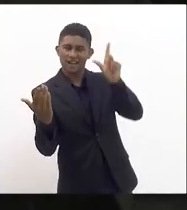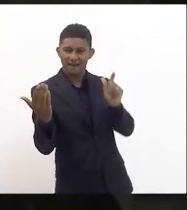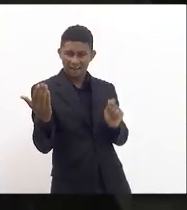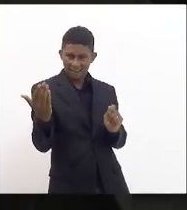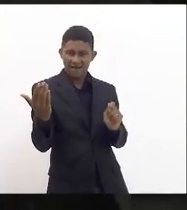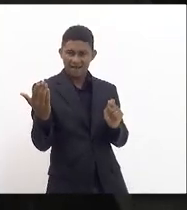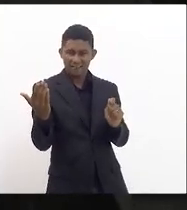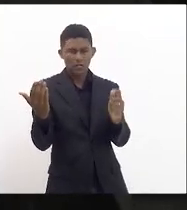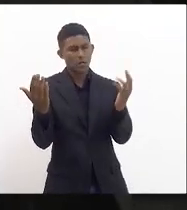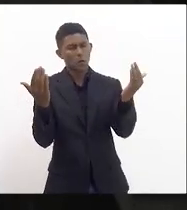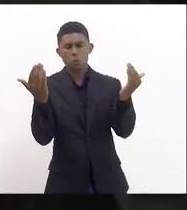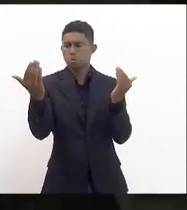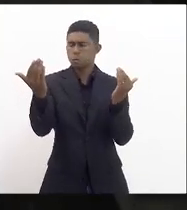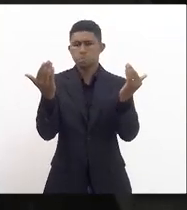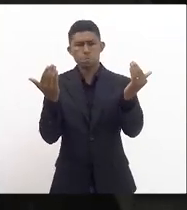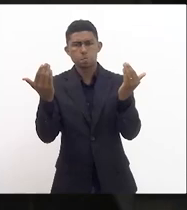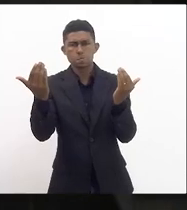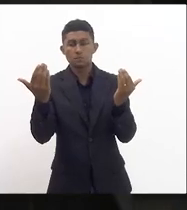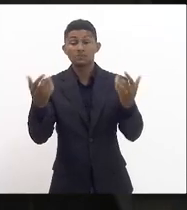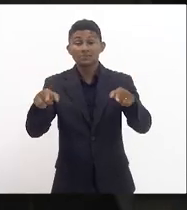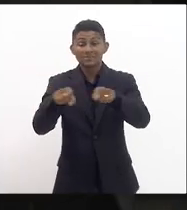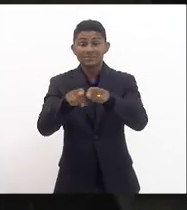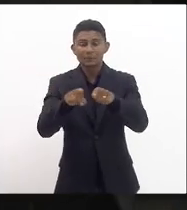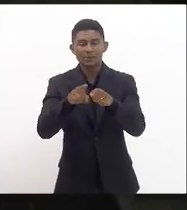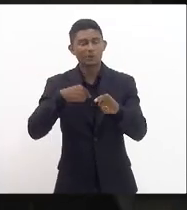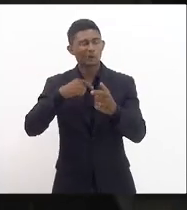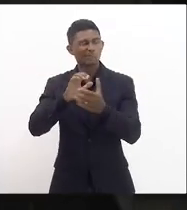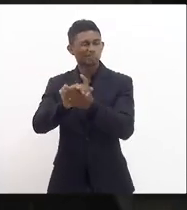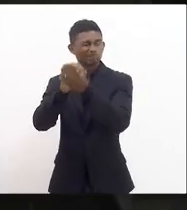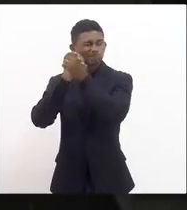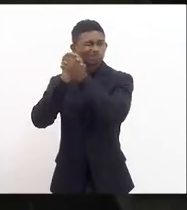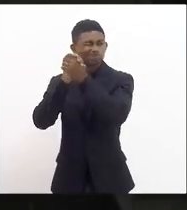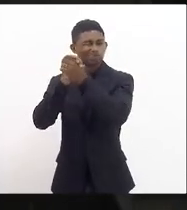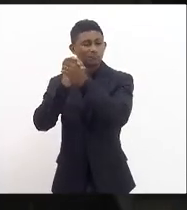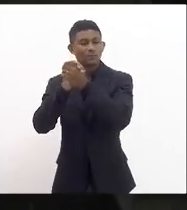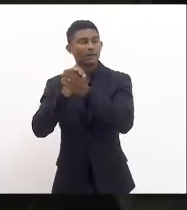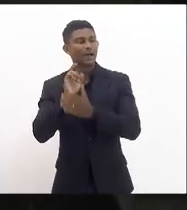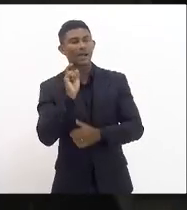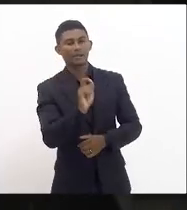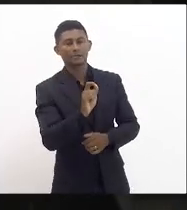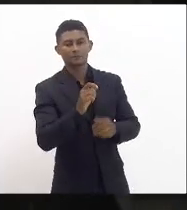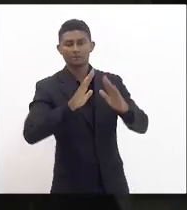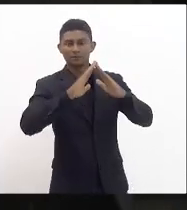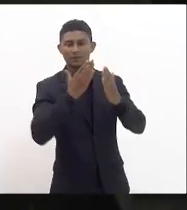E saudei em especial a Escola de Samba Grande Rio,